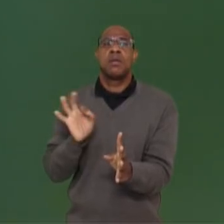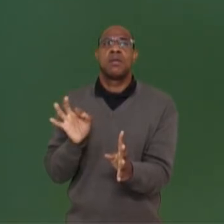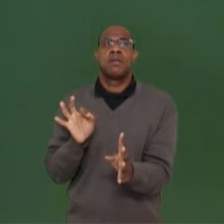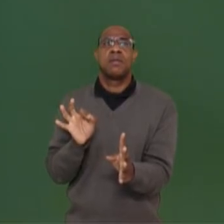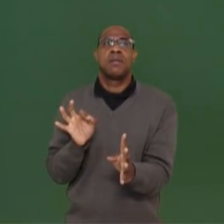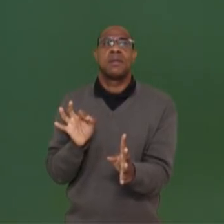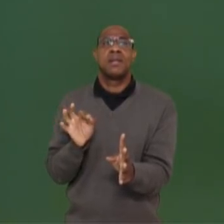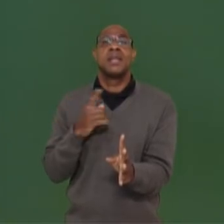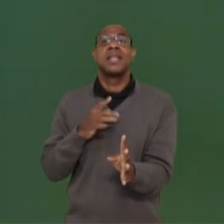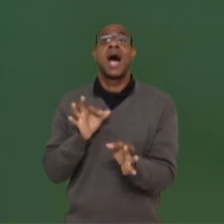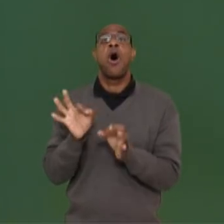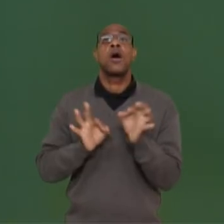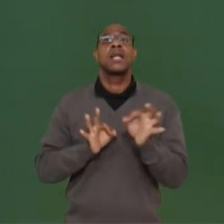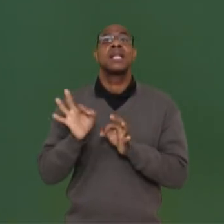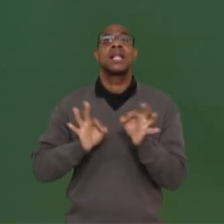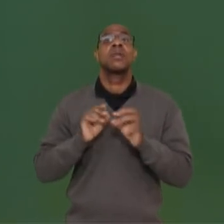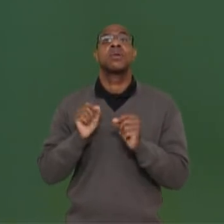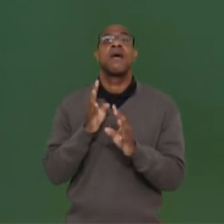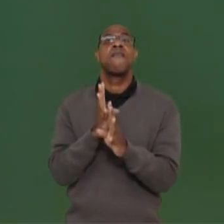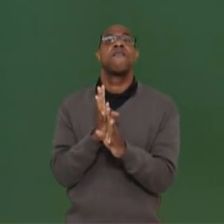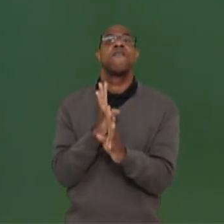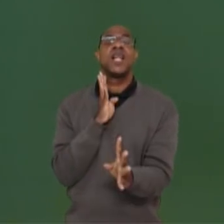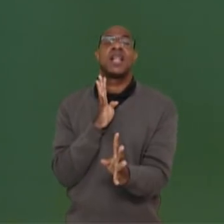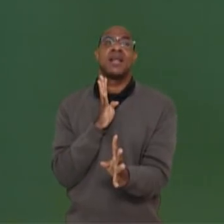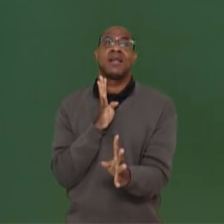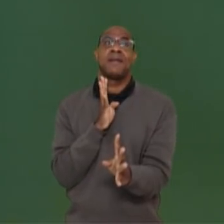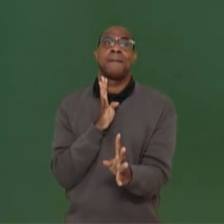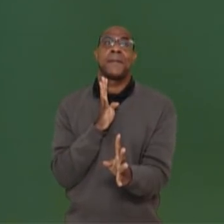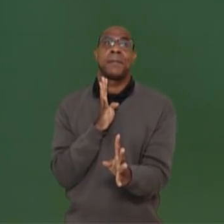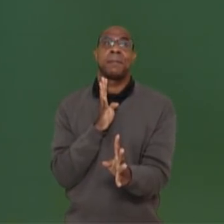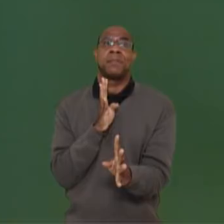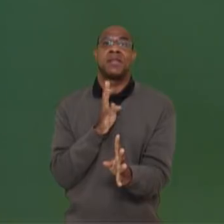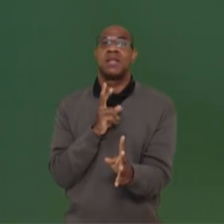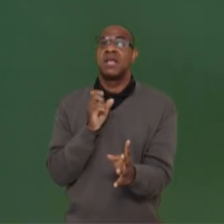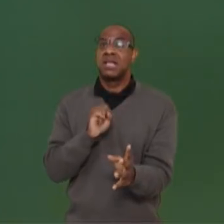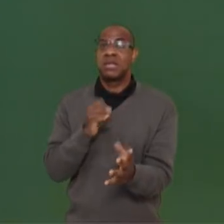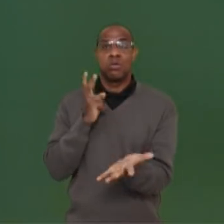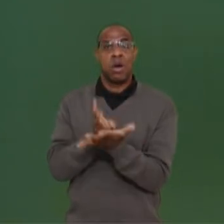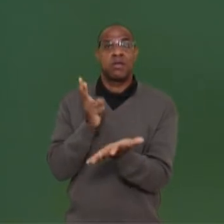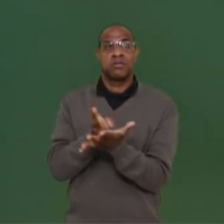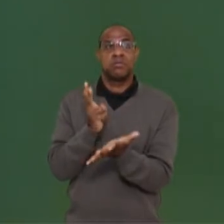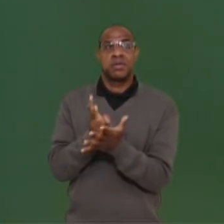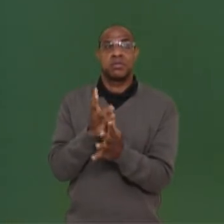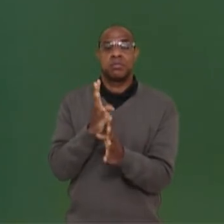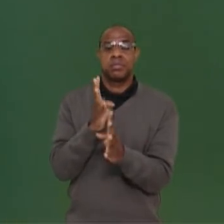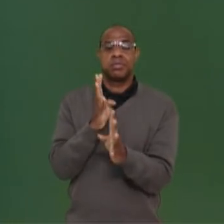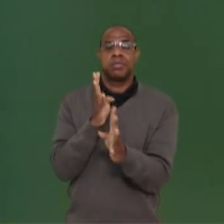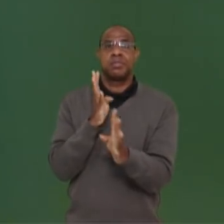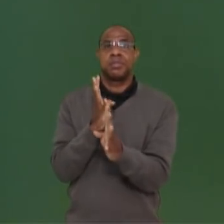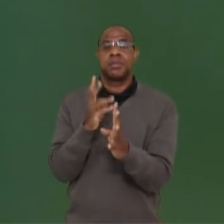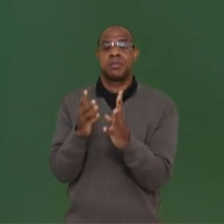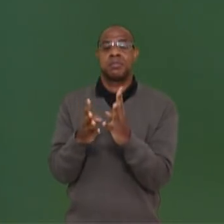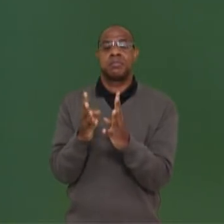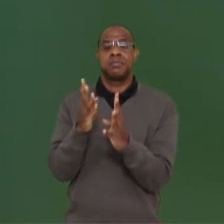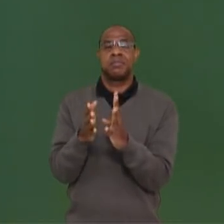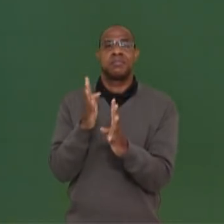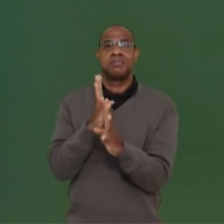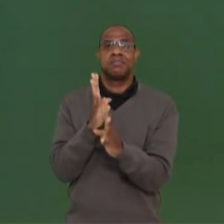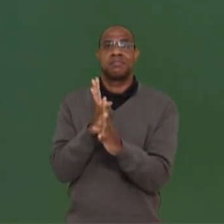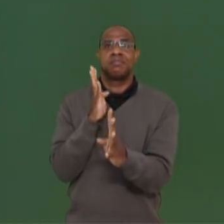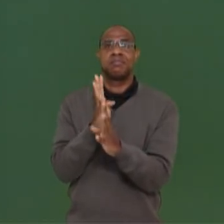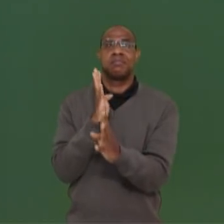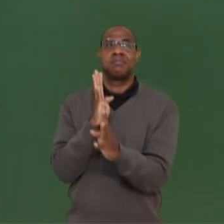Eu estou pensando na organização da fila. Então, óbvio, se você vai fazer fila com as mesmas crianças, você vai ter repetição das crianças nessa fila,